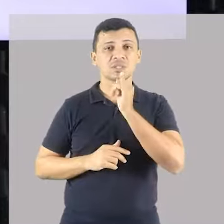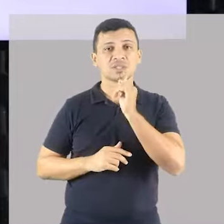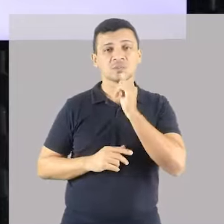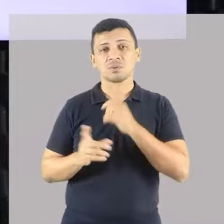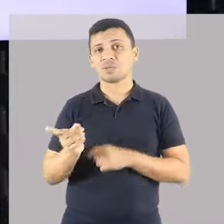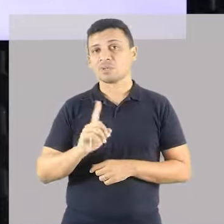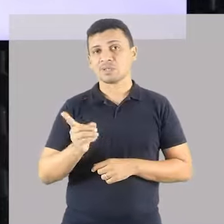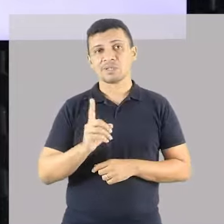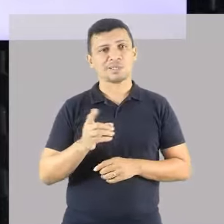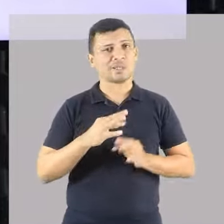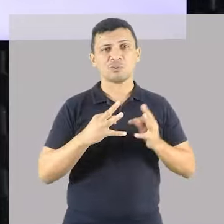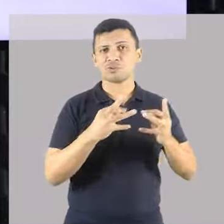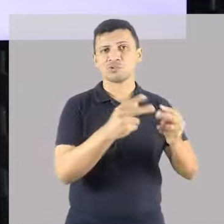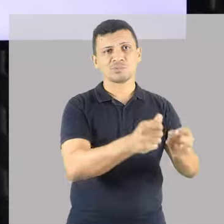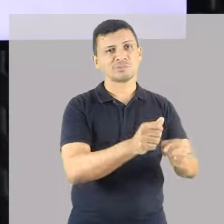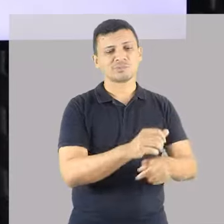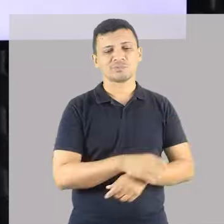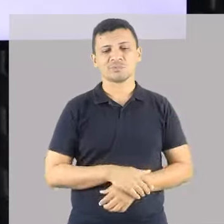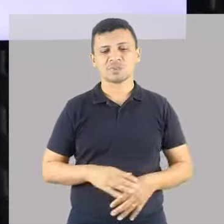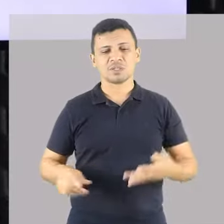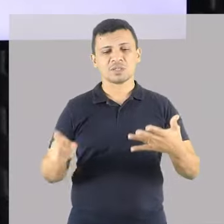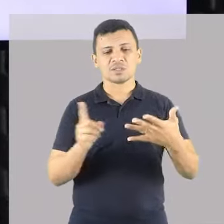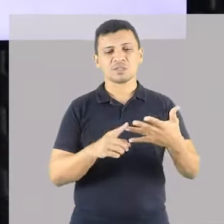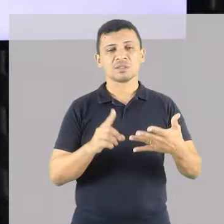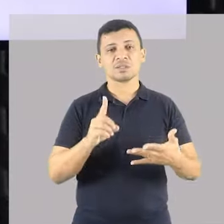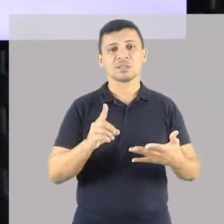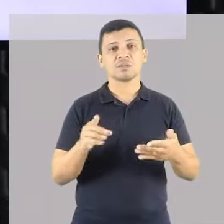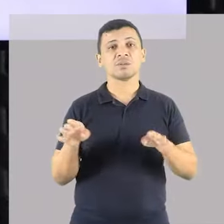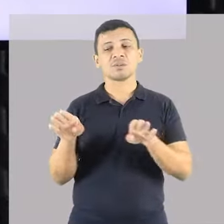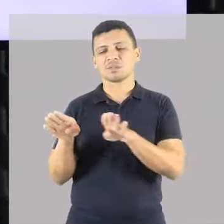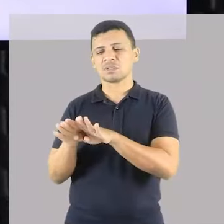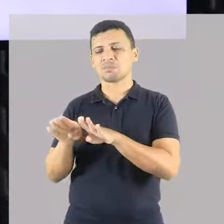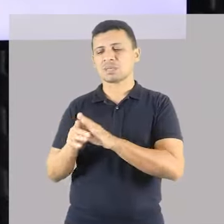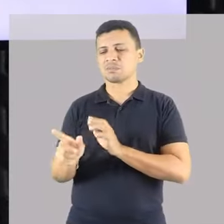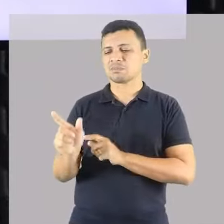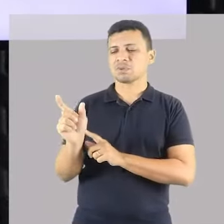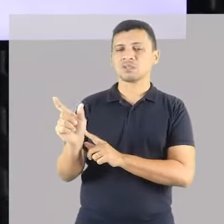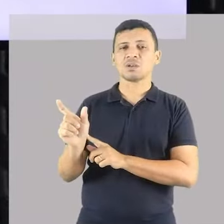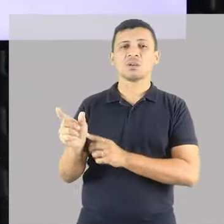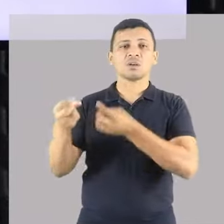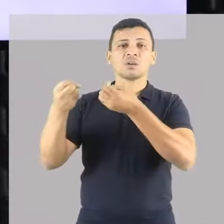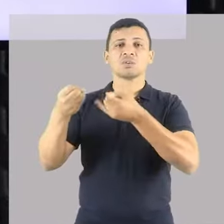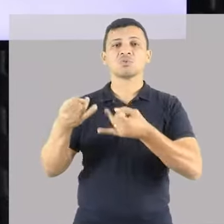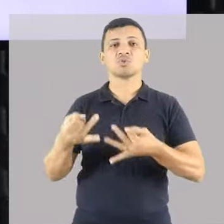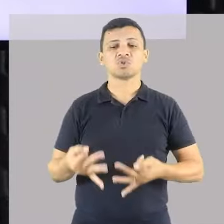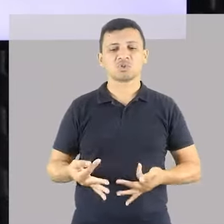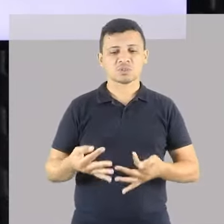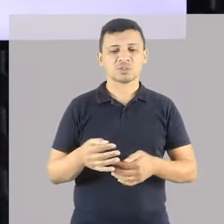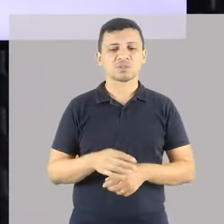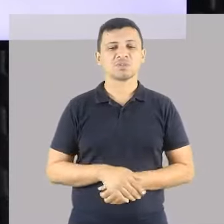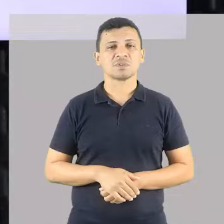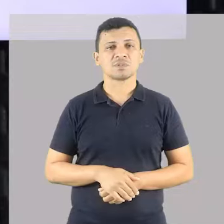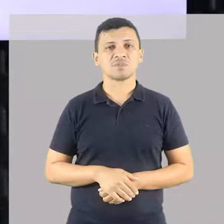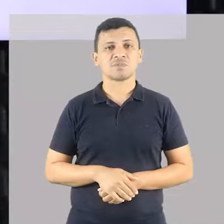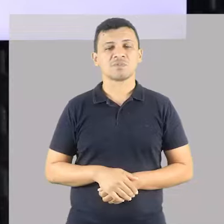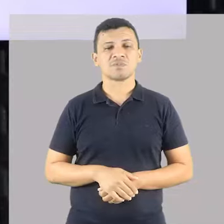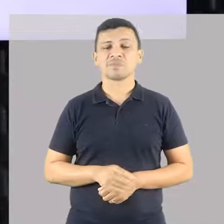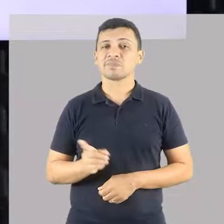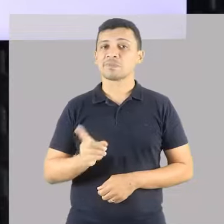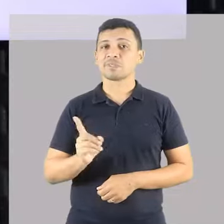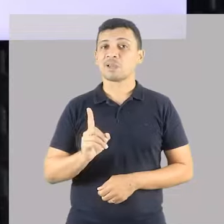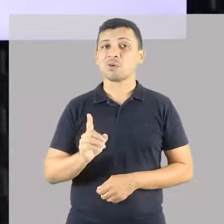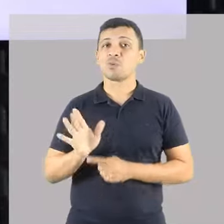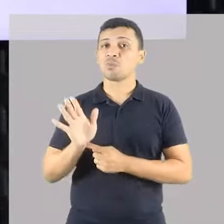e não de generalização letra d o termo também exprime uma justificativa também exprime